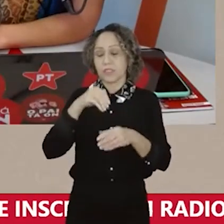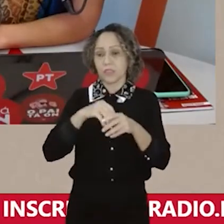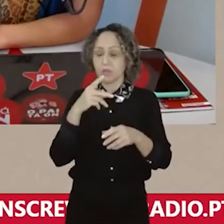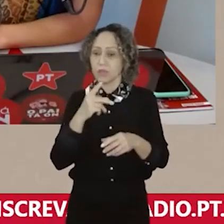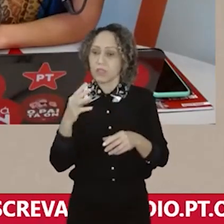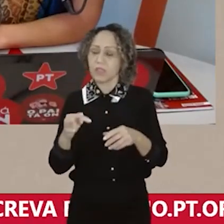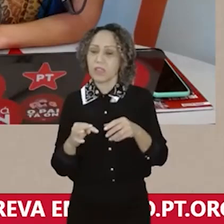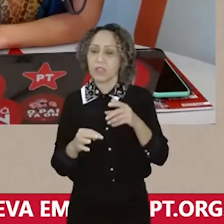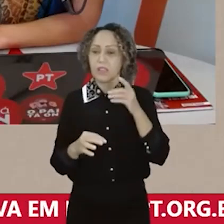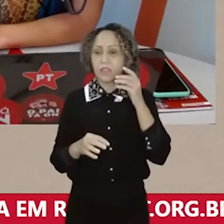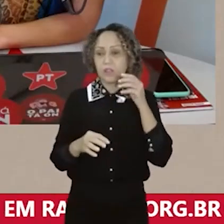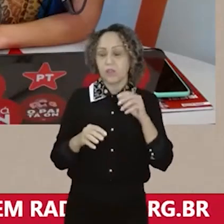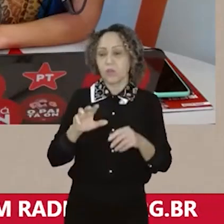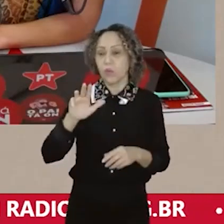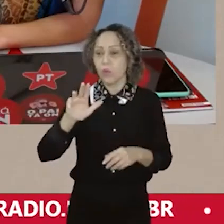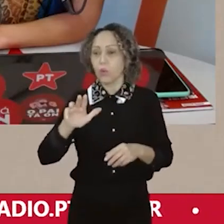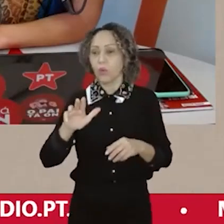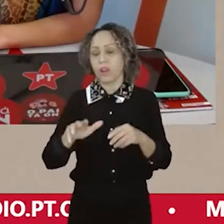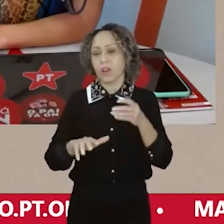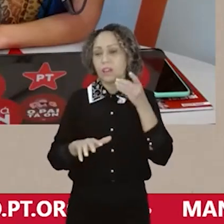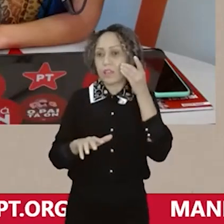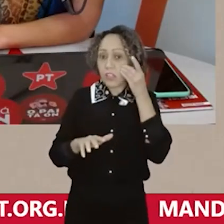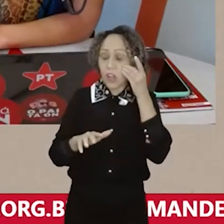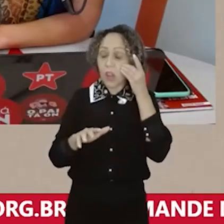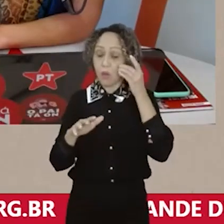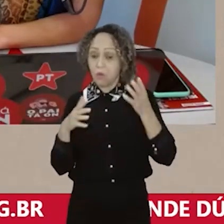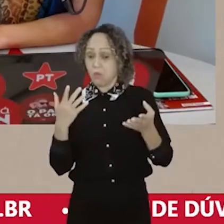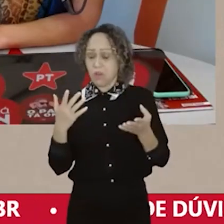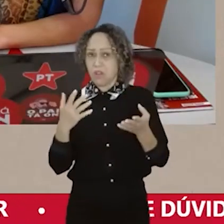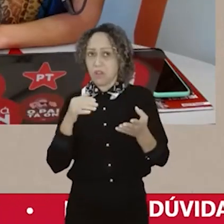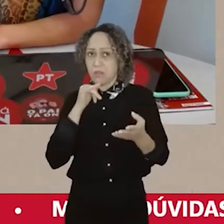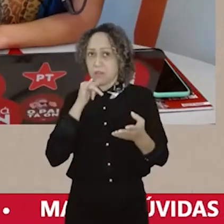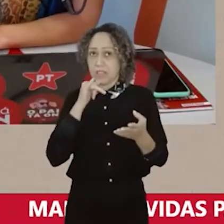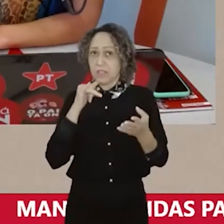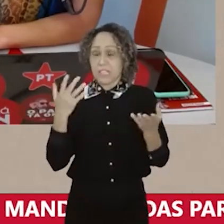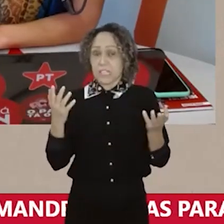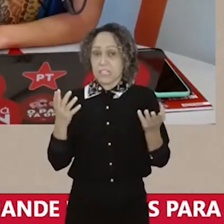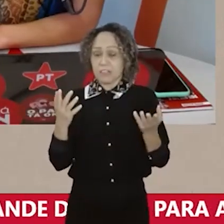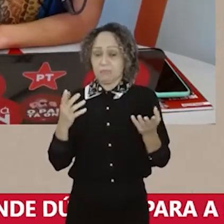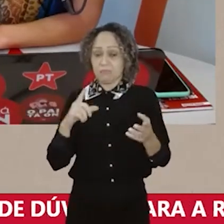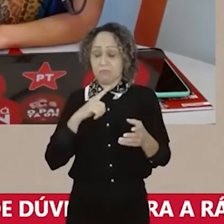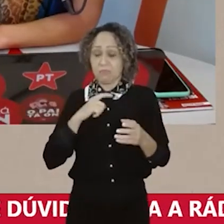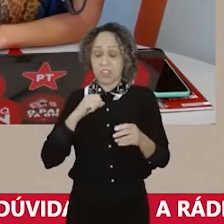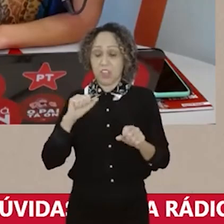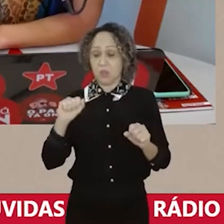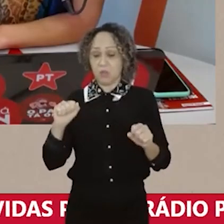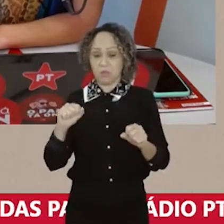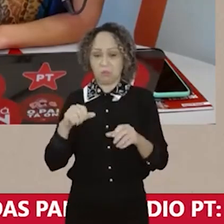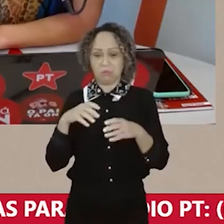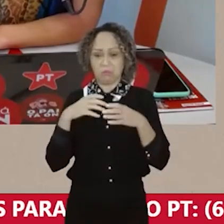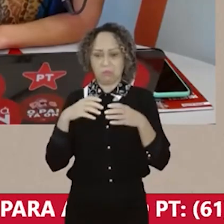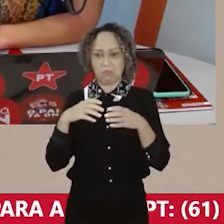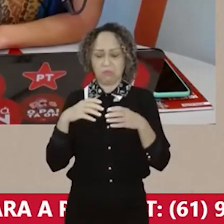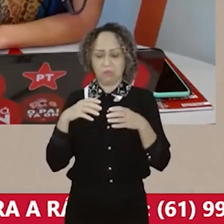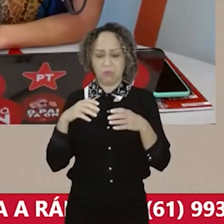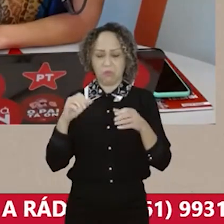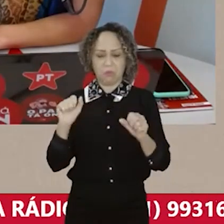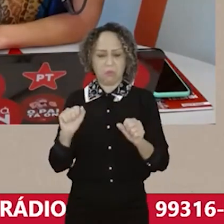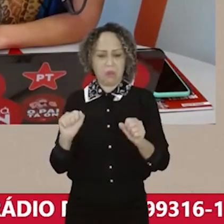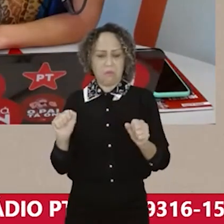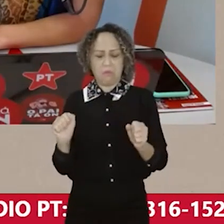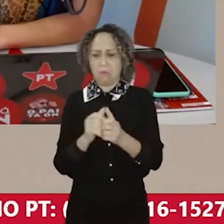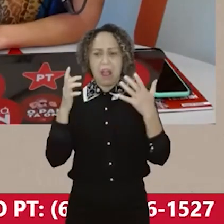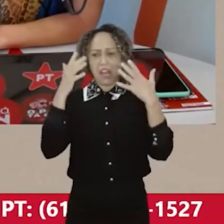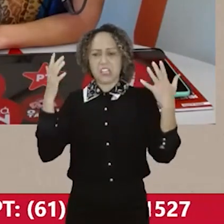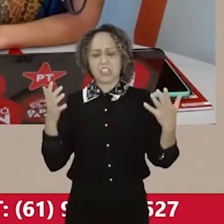exatamente não achar que existe uma bala de prata, né? A agenda